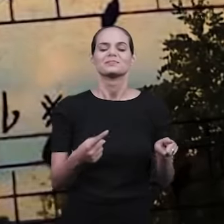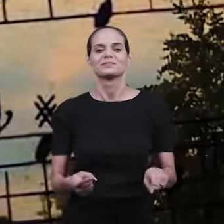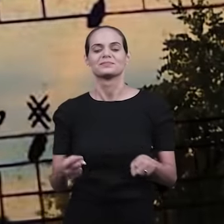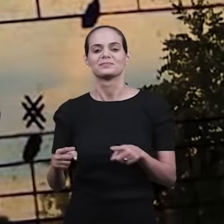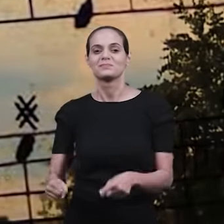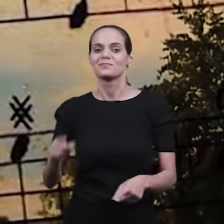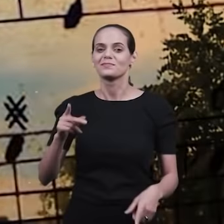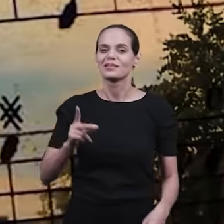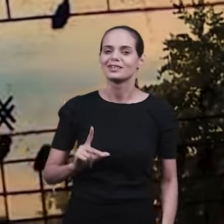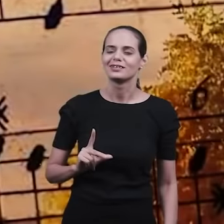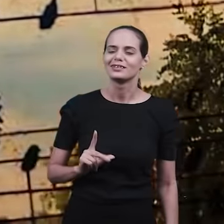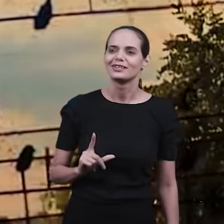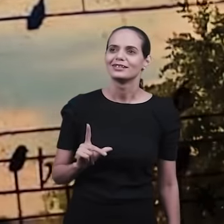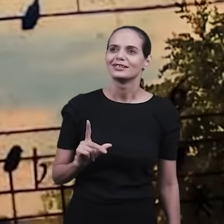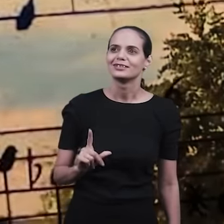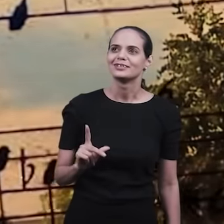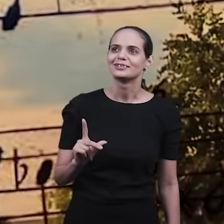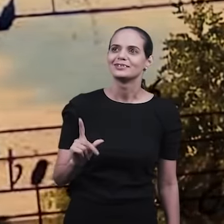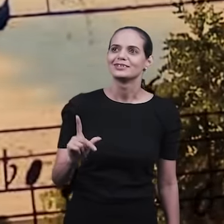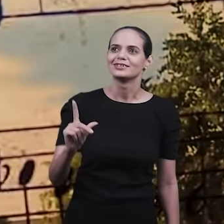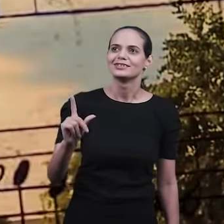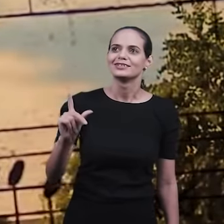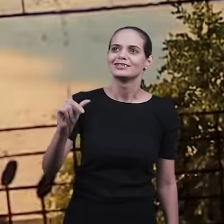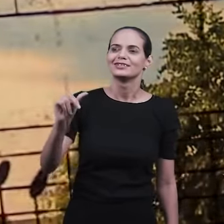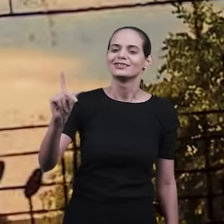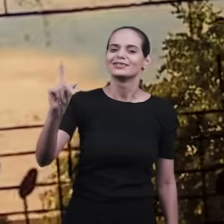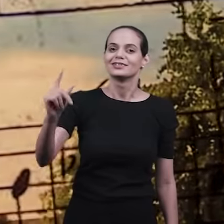e para sempre vamos